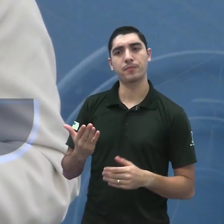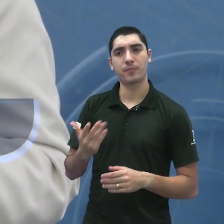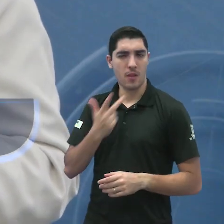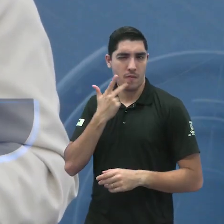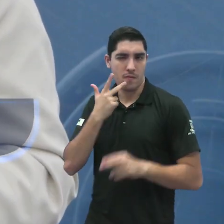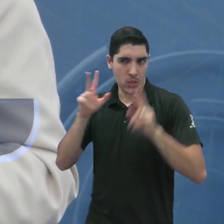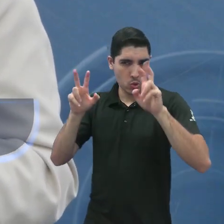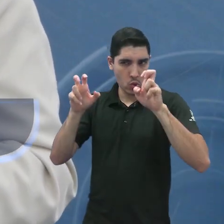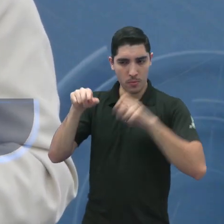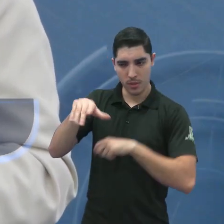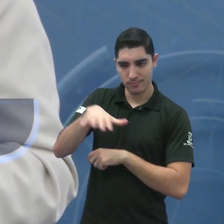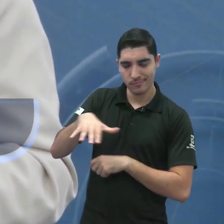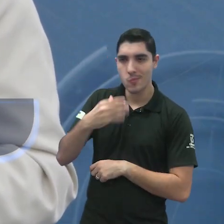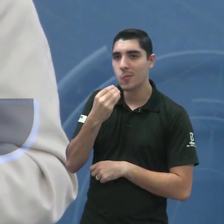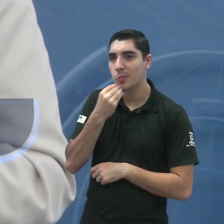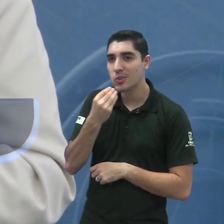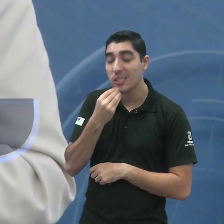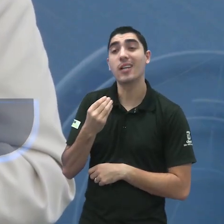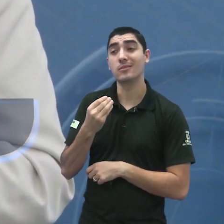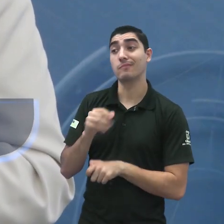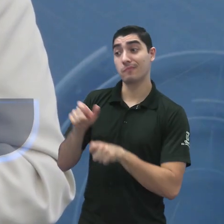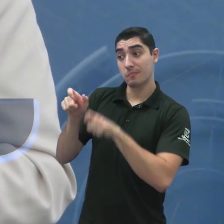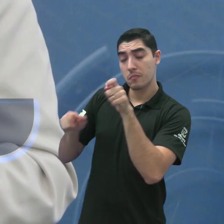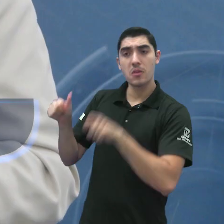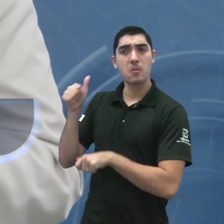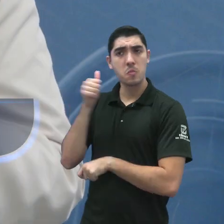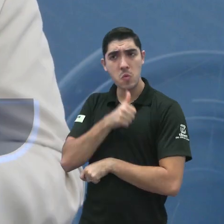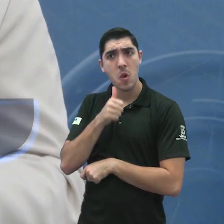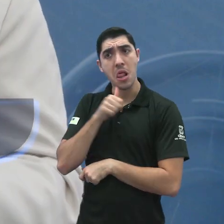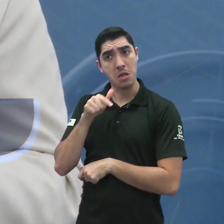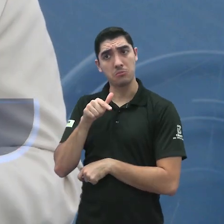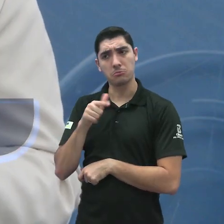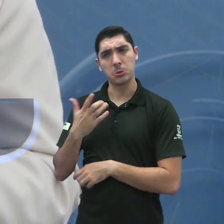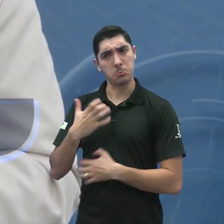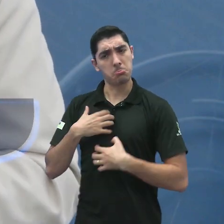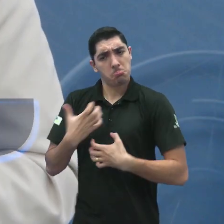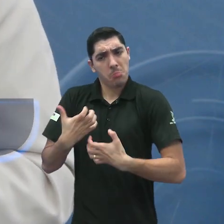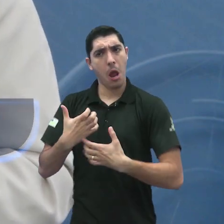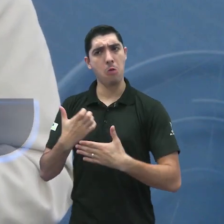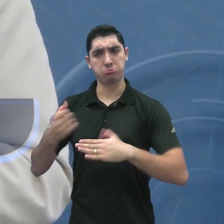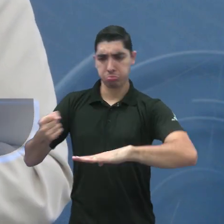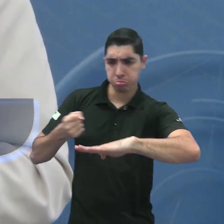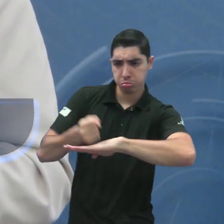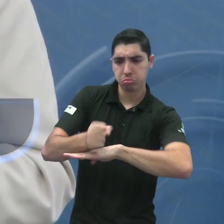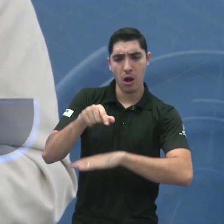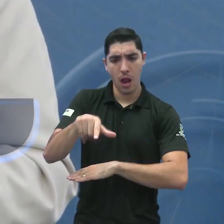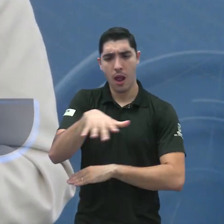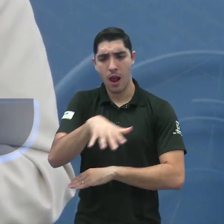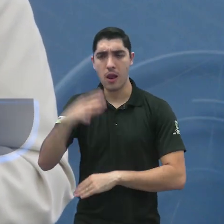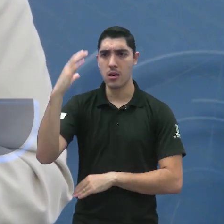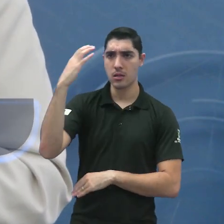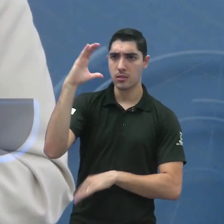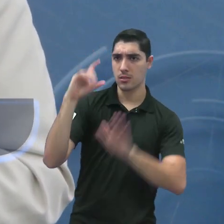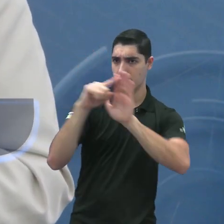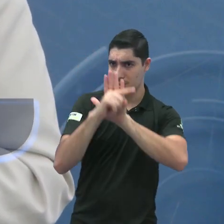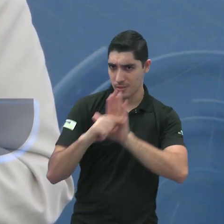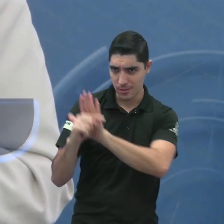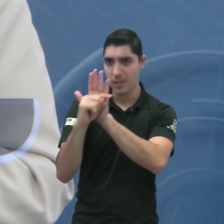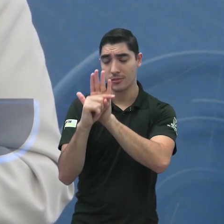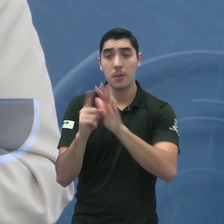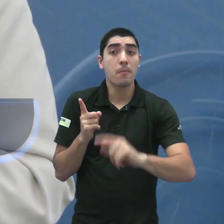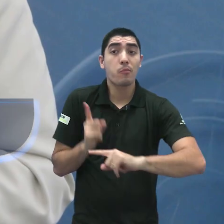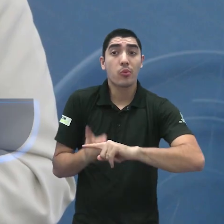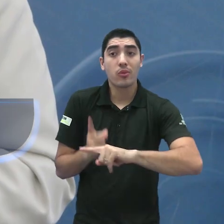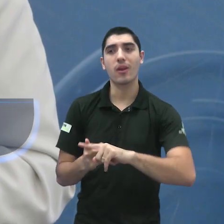oportunidades, muitas mulheres estão usando o espaço da ciência para fazer a diferença no mundo, né? Isso é